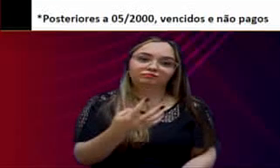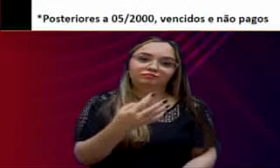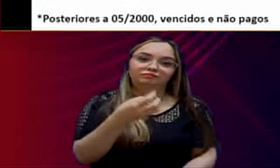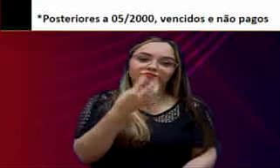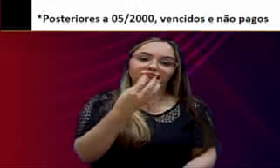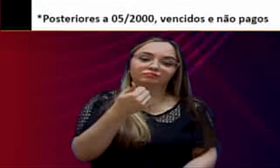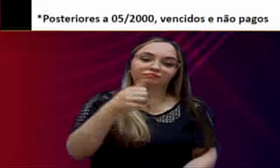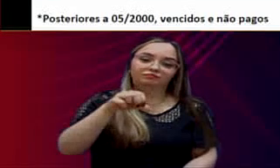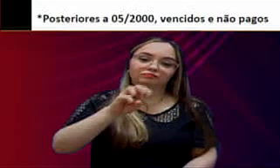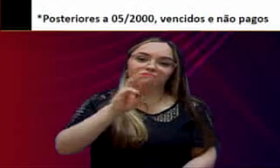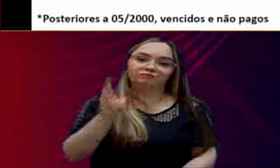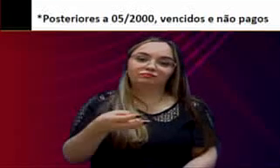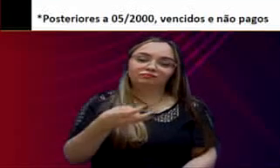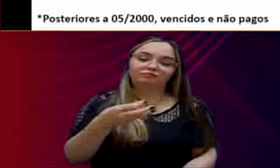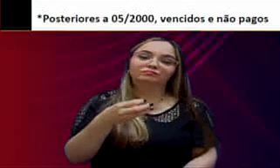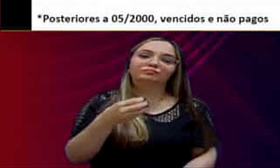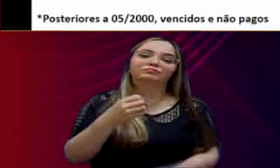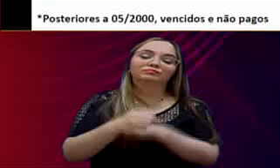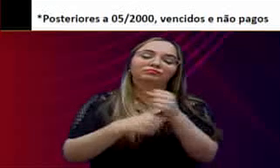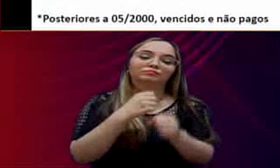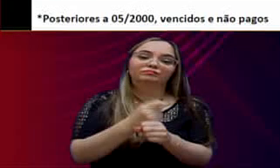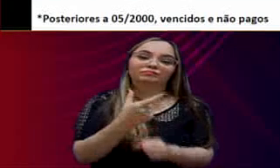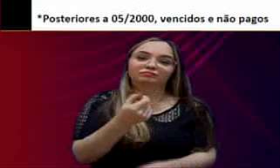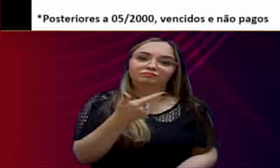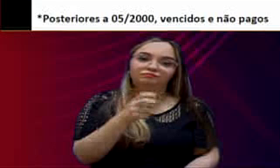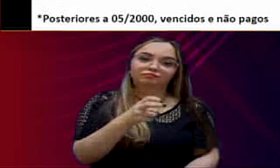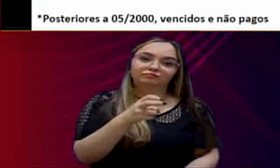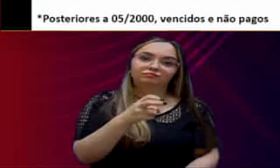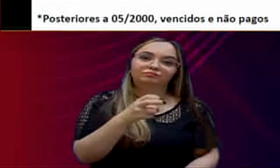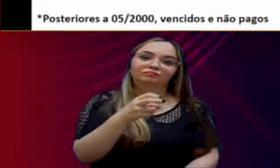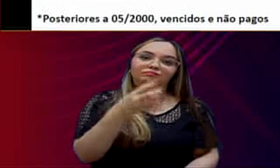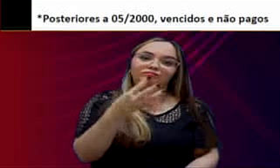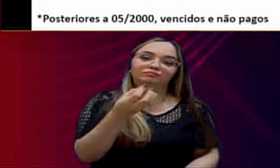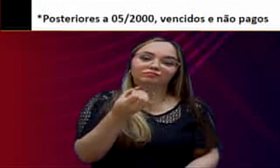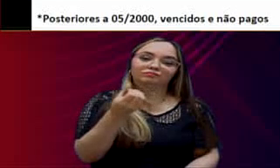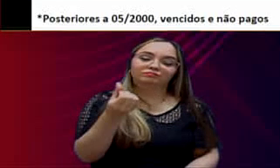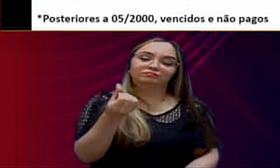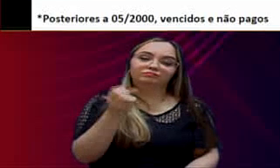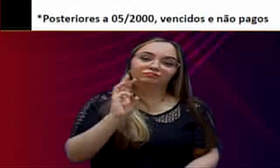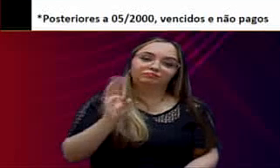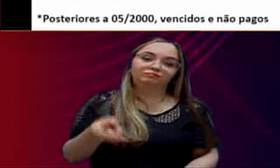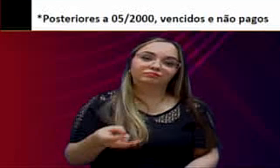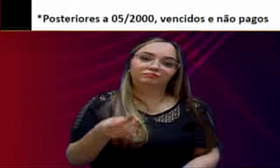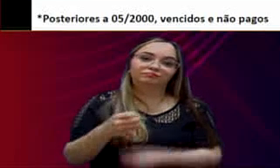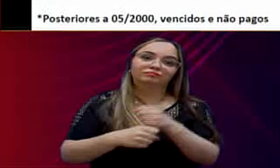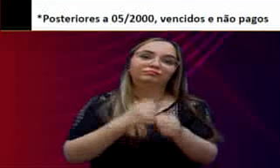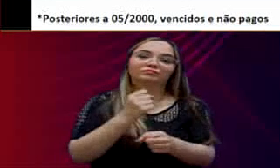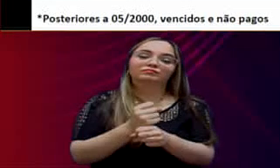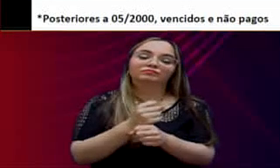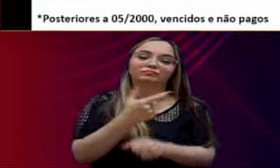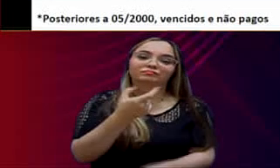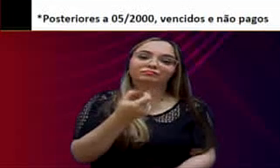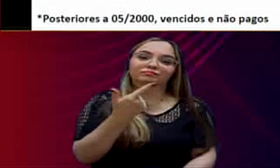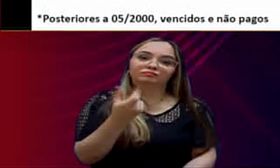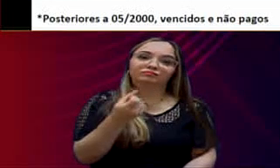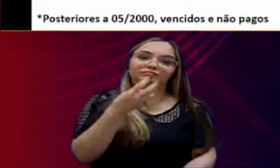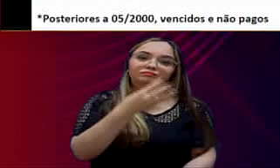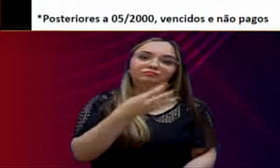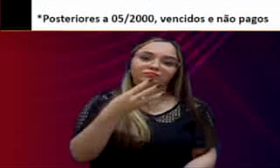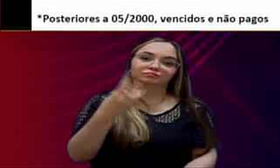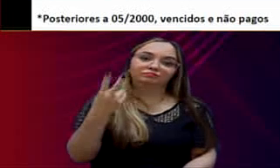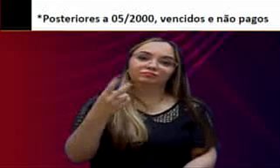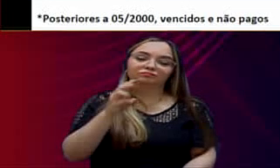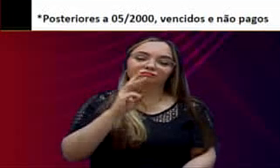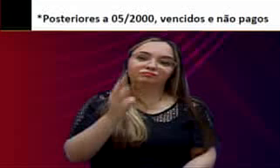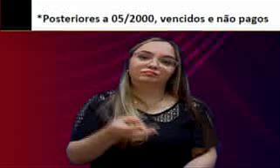319.660 2025 326 milhões e 68 mil em 2016 322 milhões 863